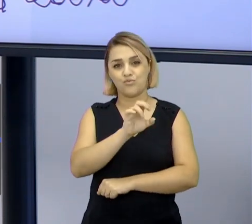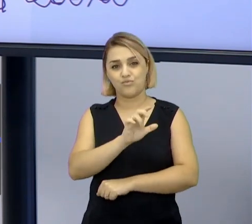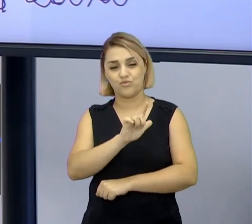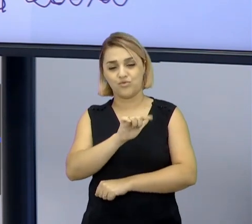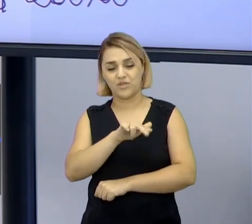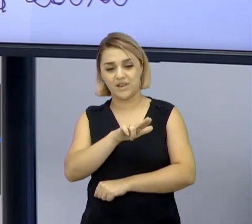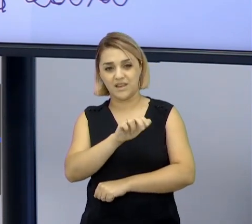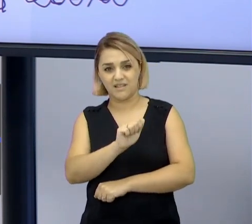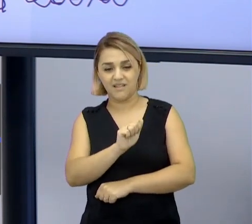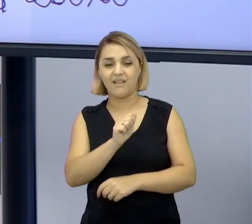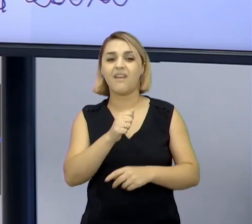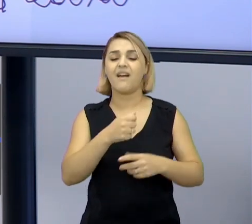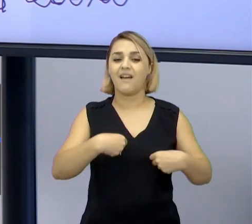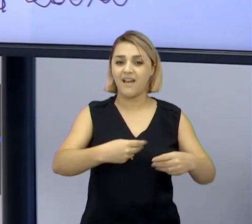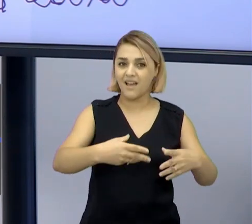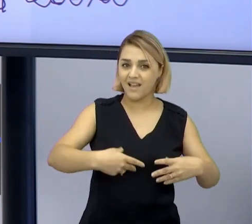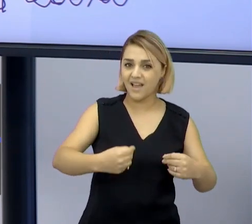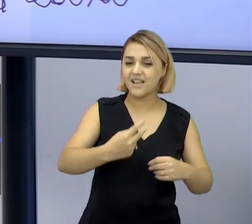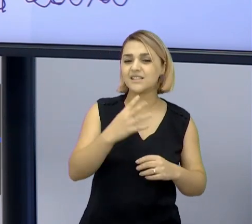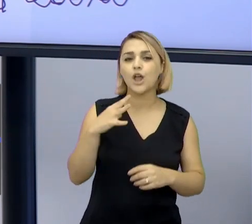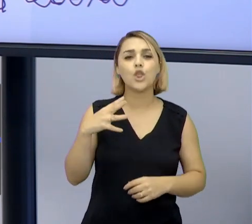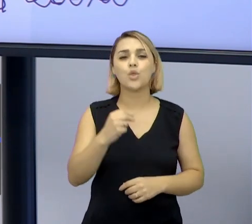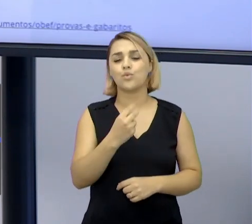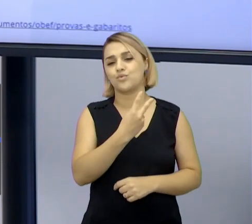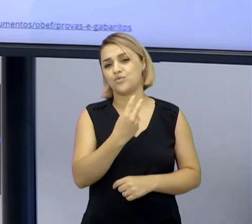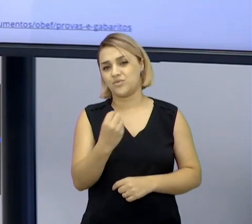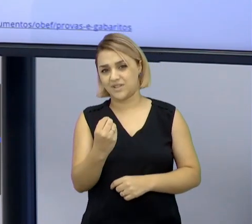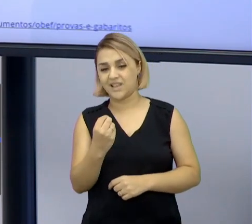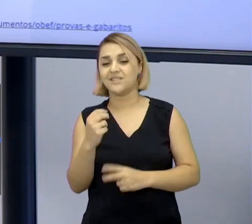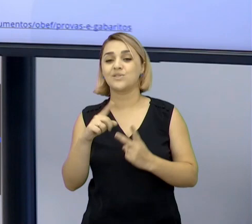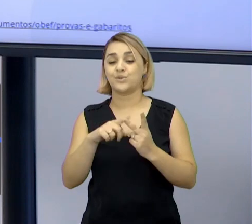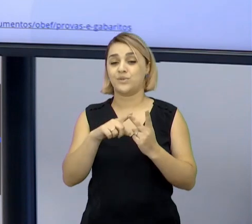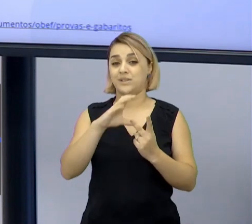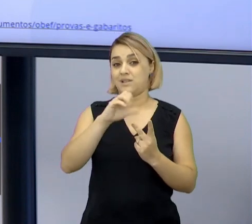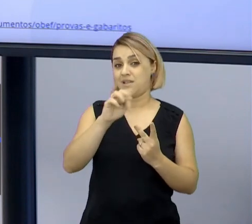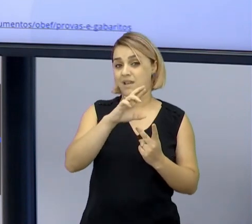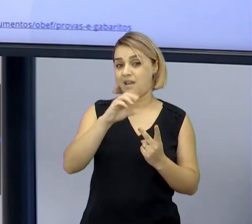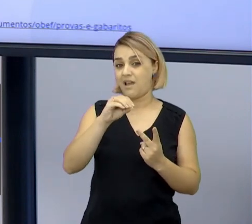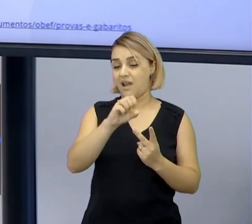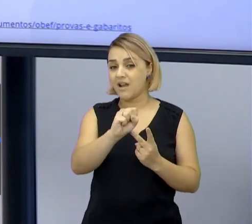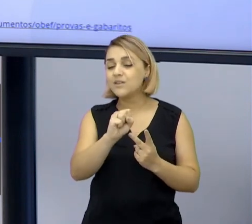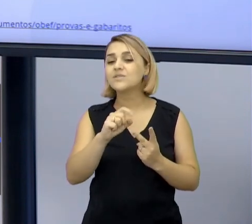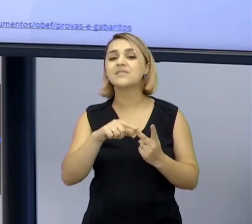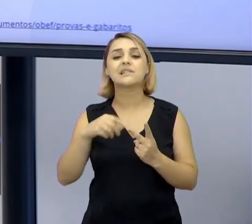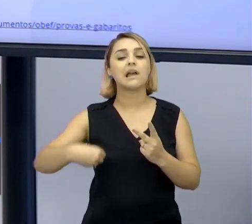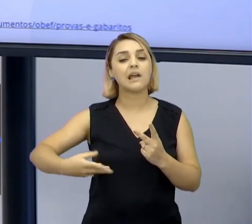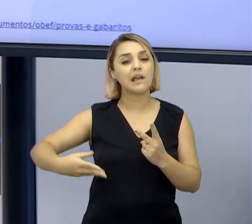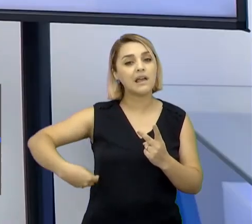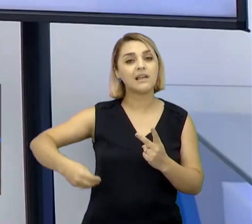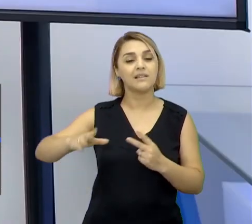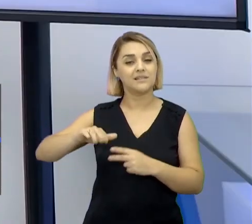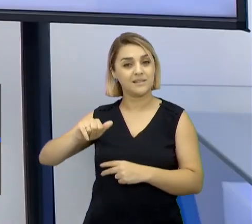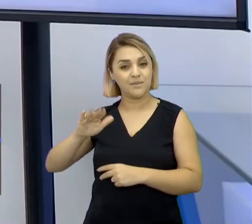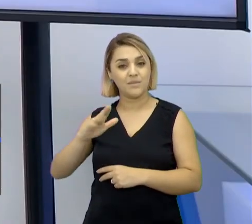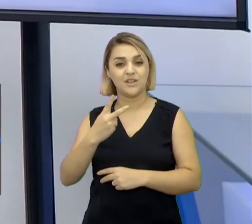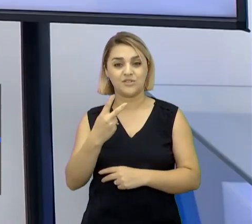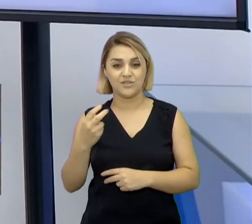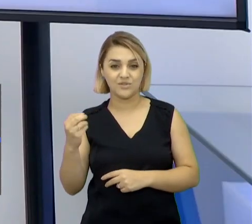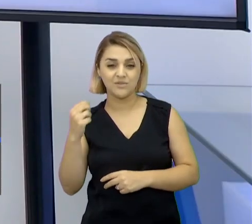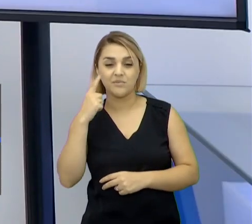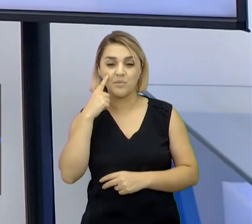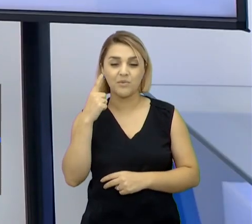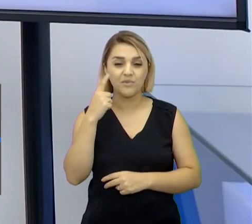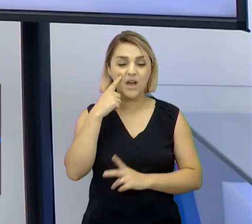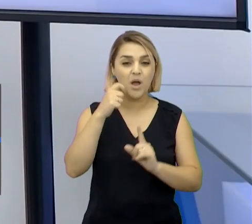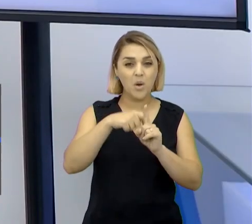200 e o Carlos gasta um pouco mais que 200. E aí, levando em consideração que um mês possui